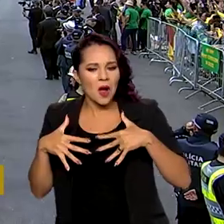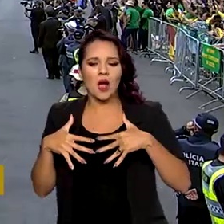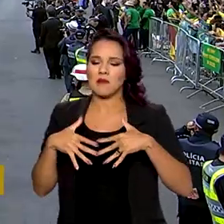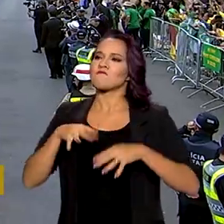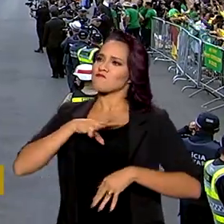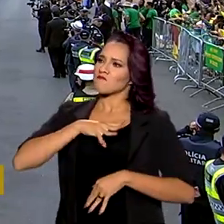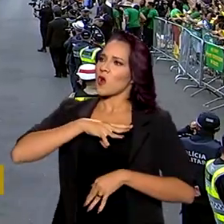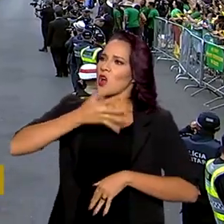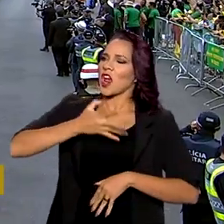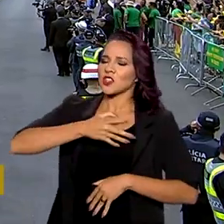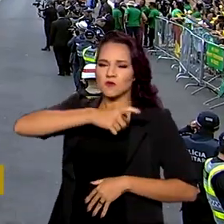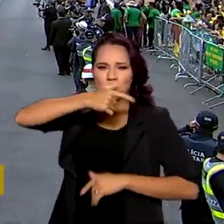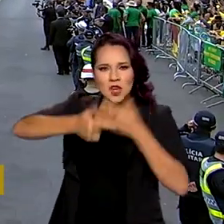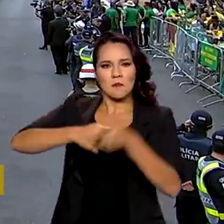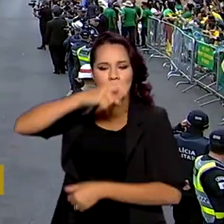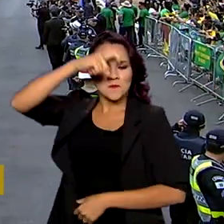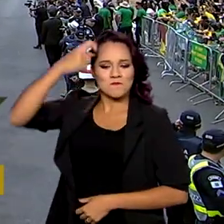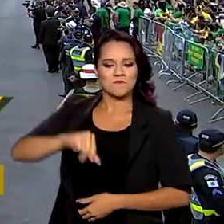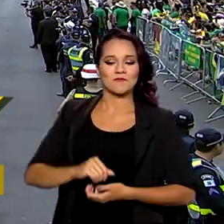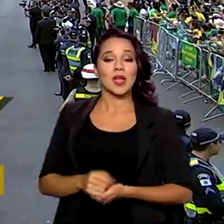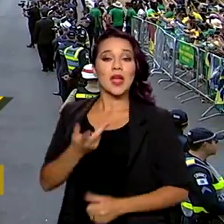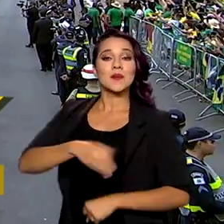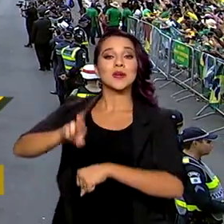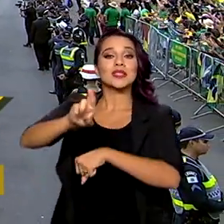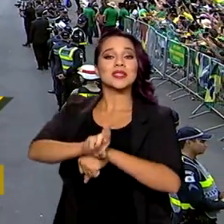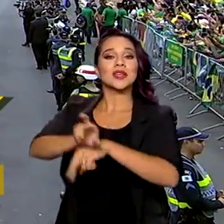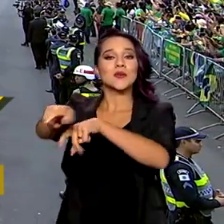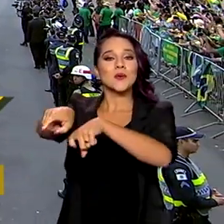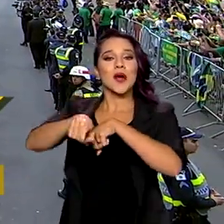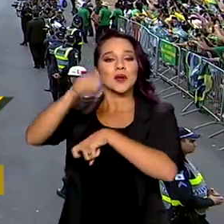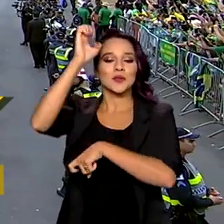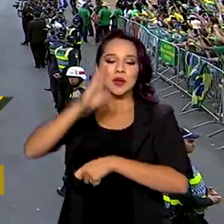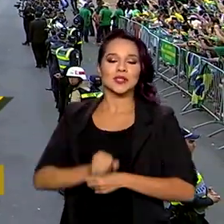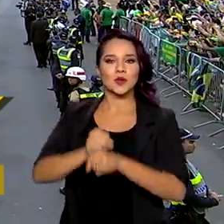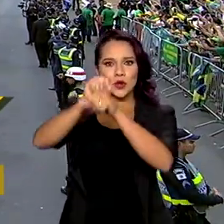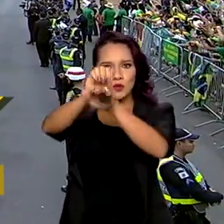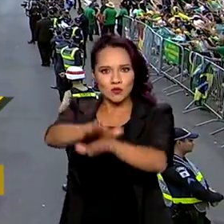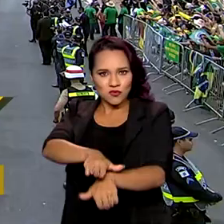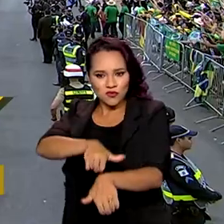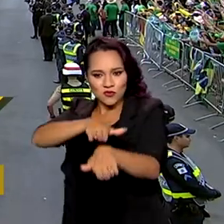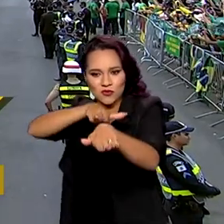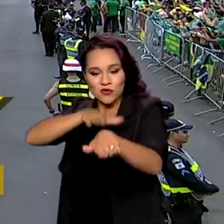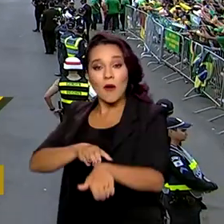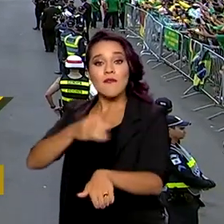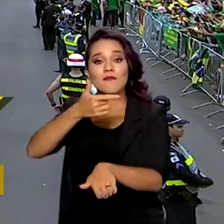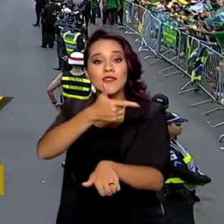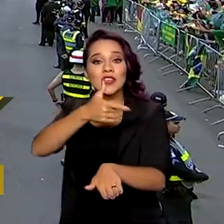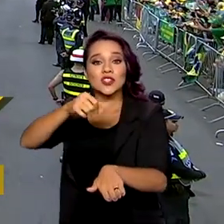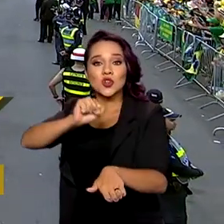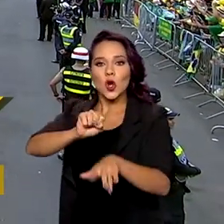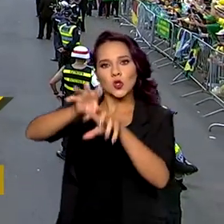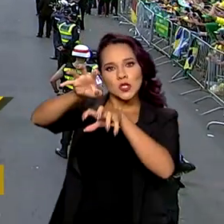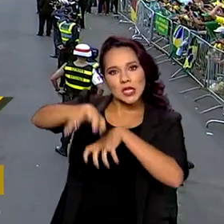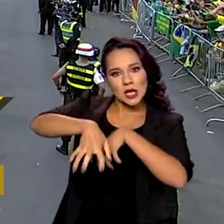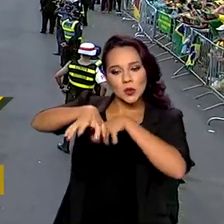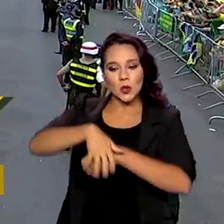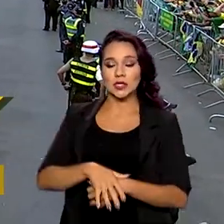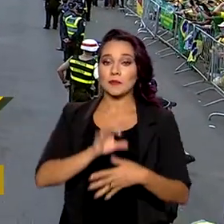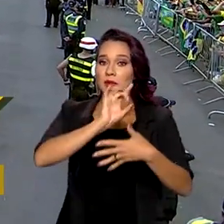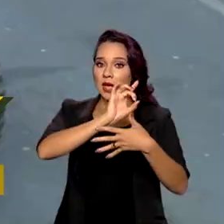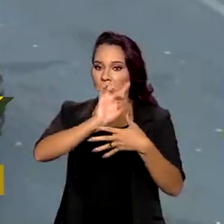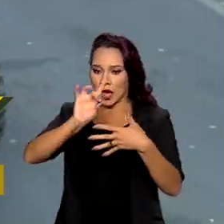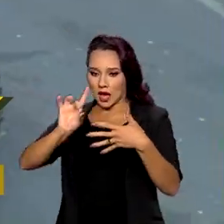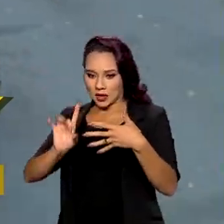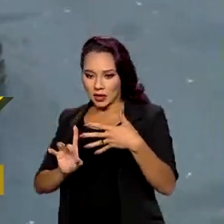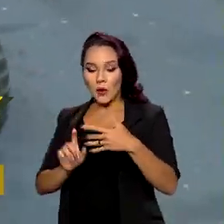campo. Representando o agro brasileiro, desfilam 28 tratores, cada qual